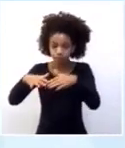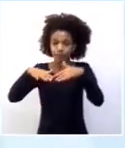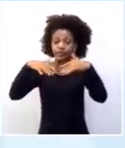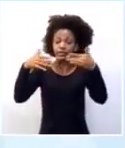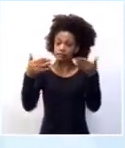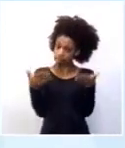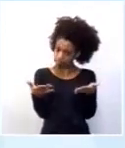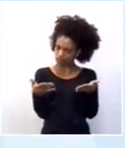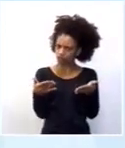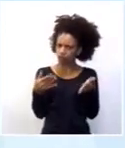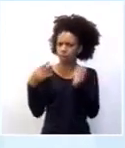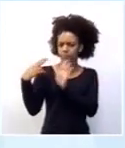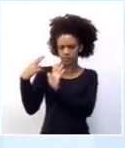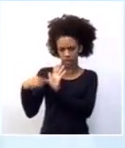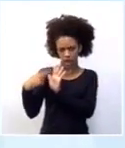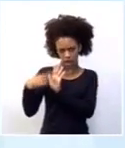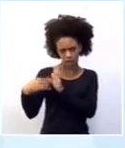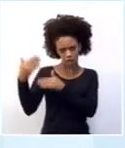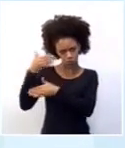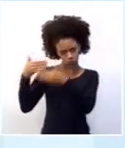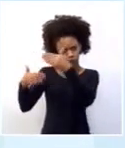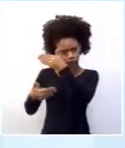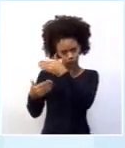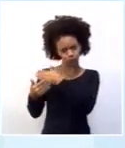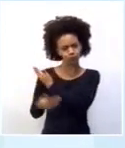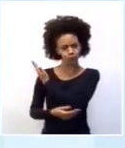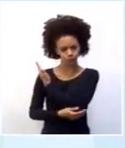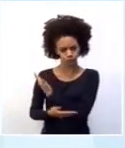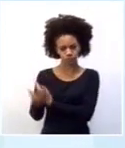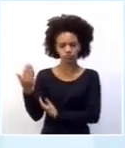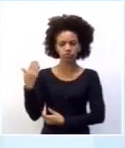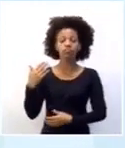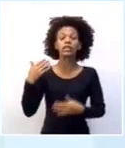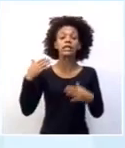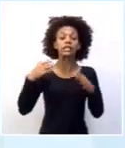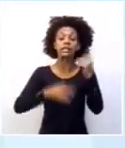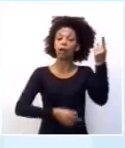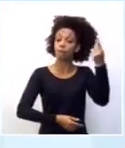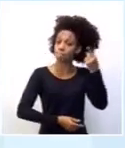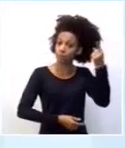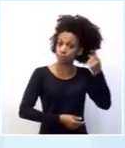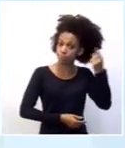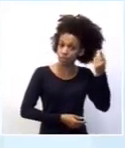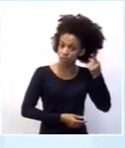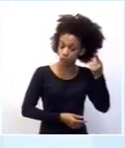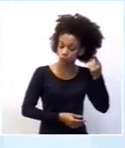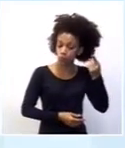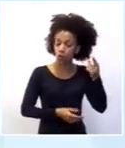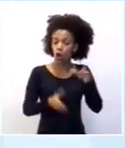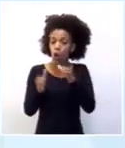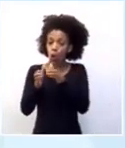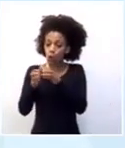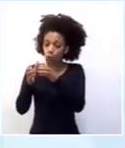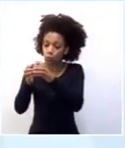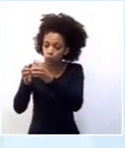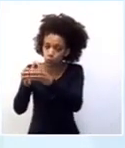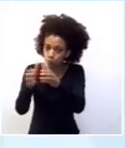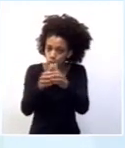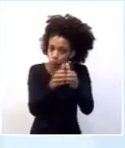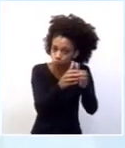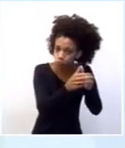vamos dar uma lida aqui. Então a gente tem a formação dos nomos, que é são os agrupamentos humanos que começam a se consolidar de